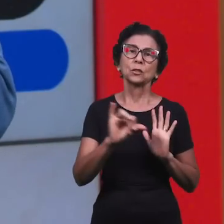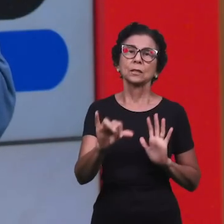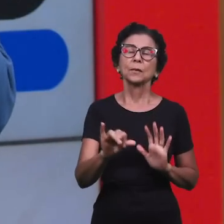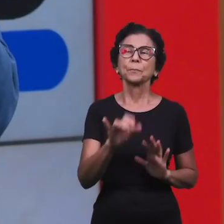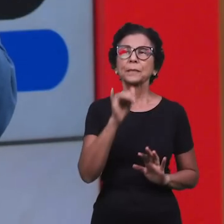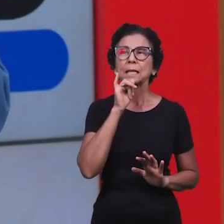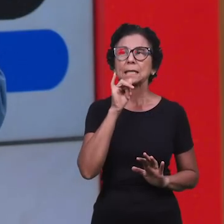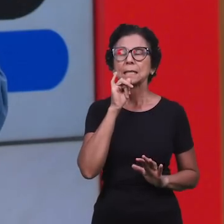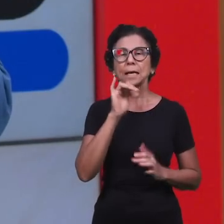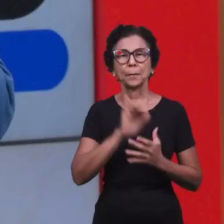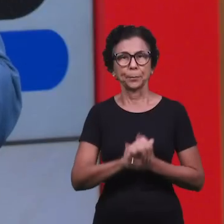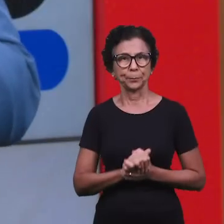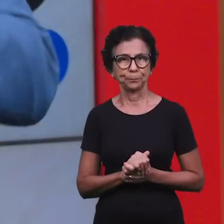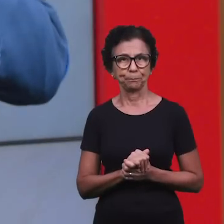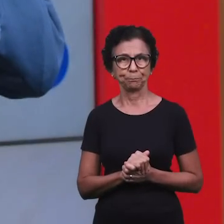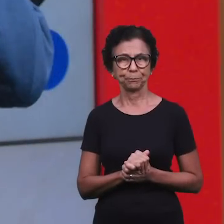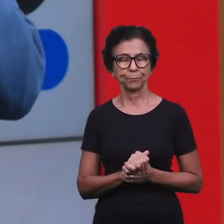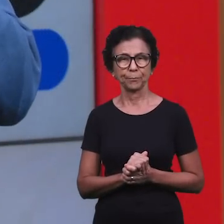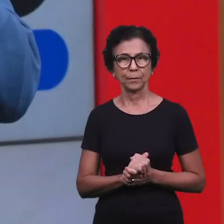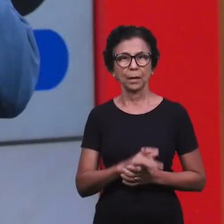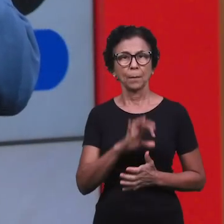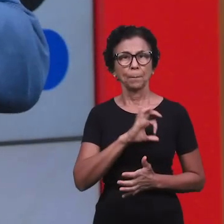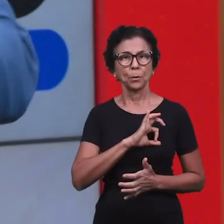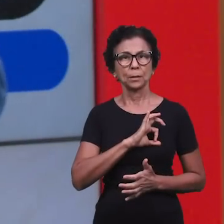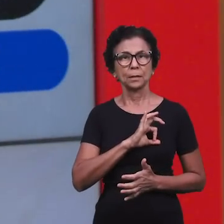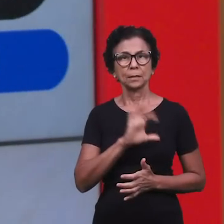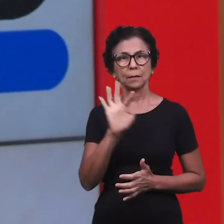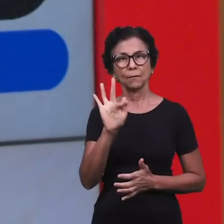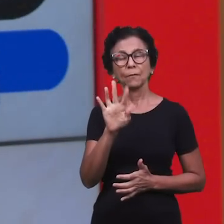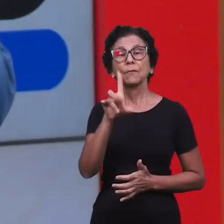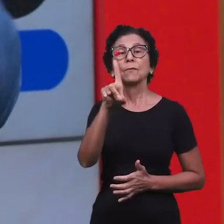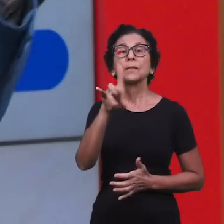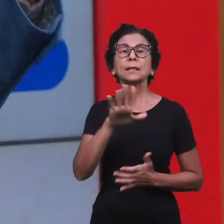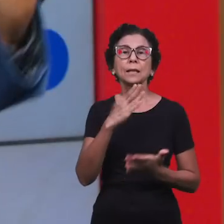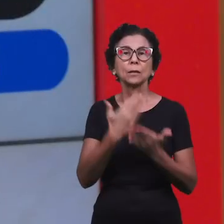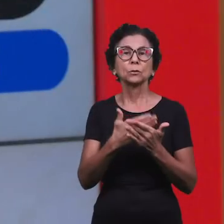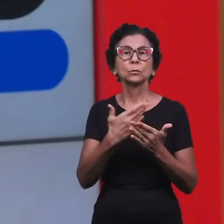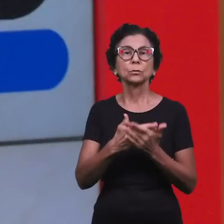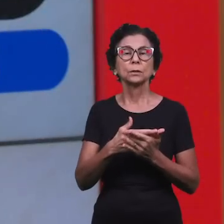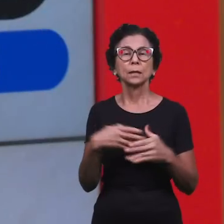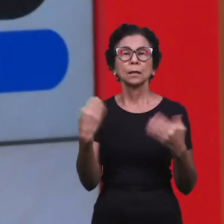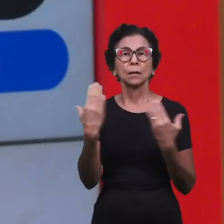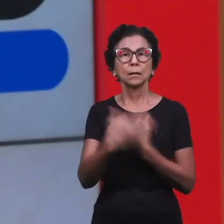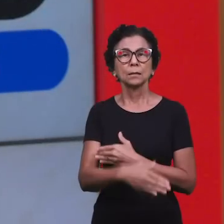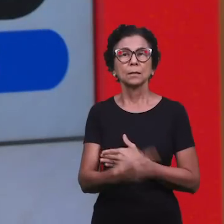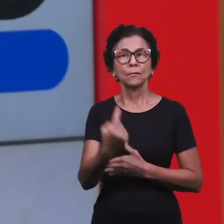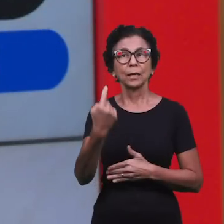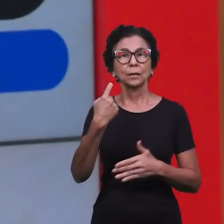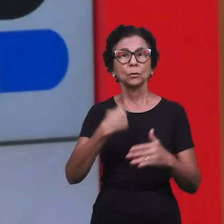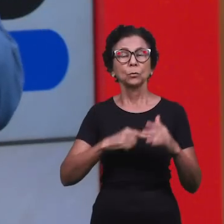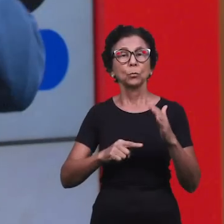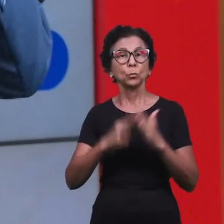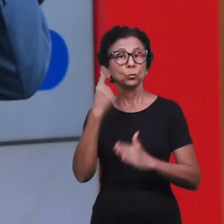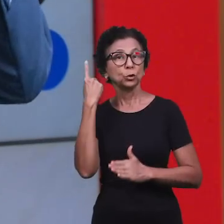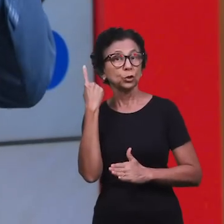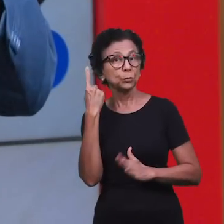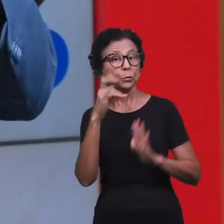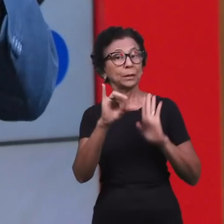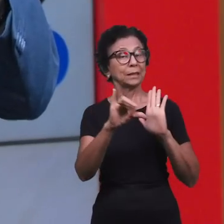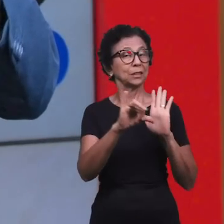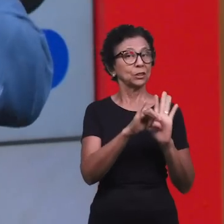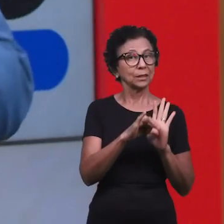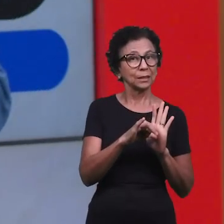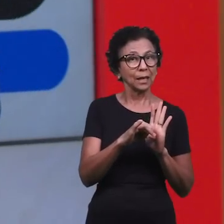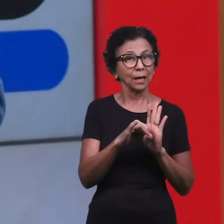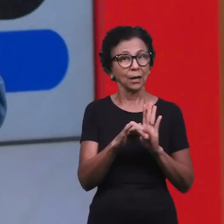para o concurso da Polícia Federal, o que é imprescindível de fazer? Pegar o último edital e estudar, ver tudo o que